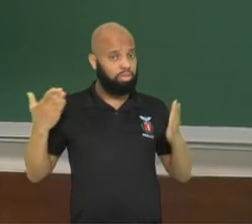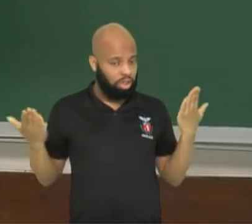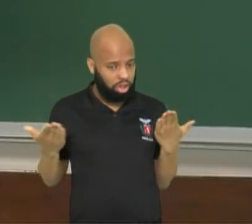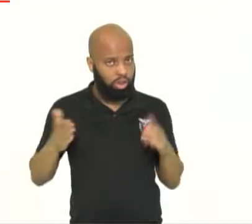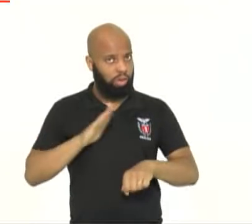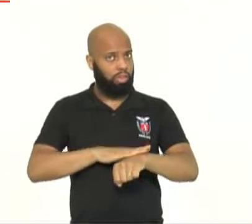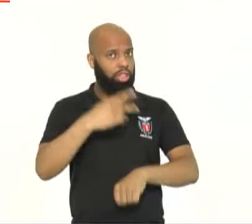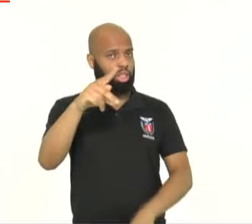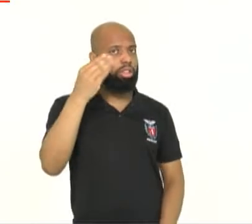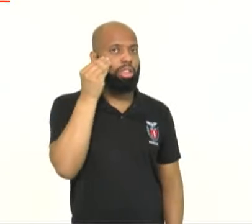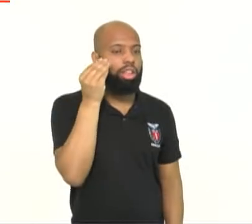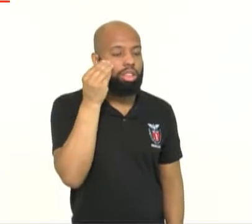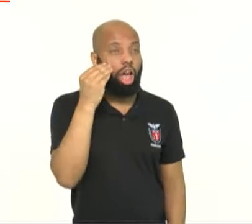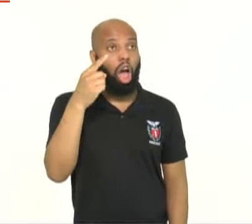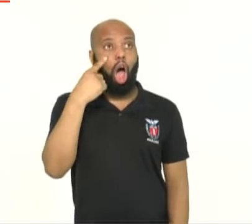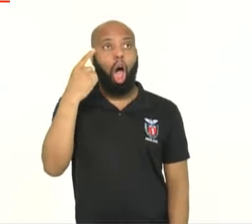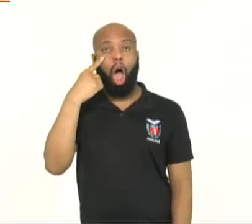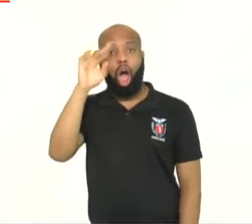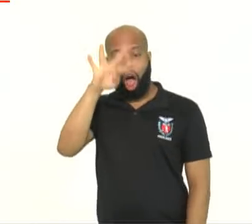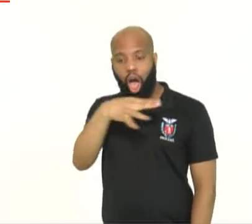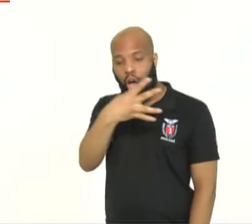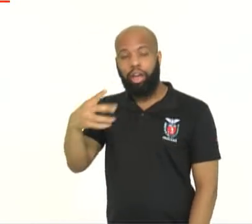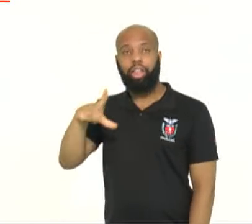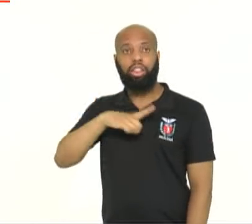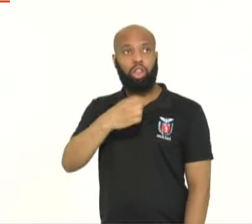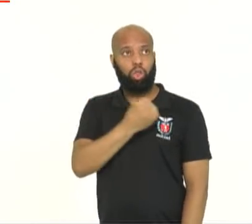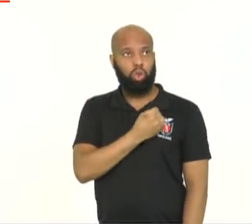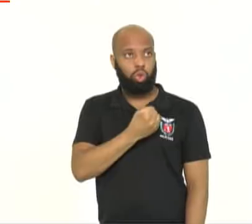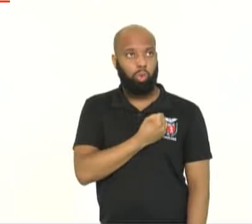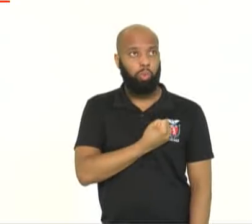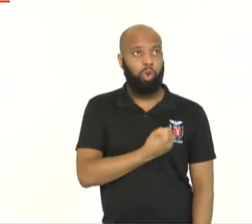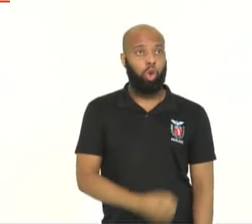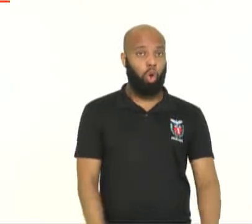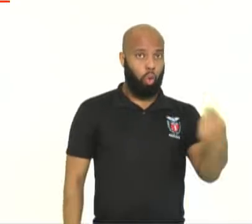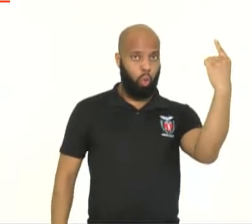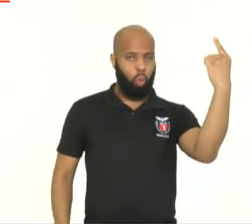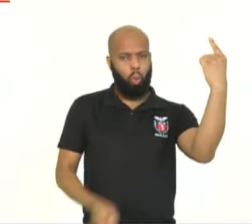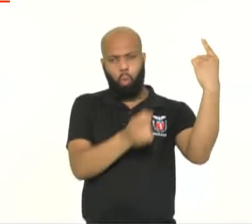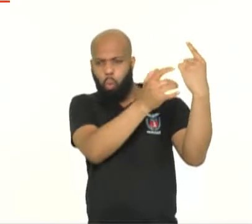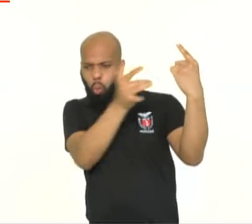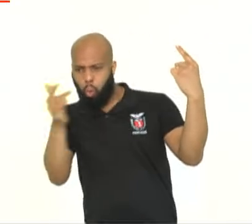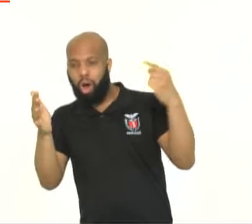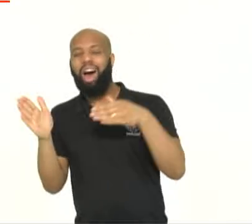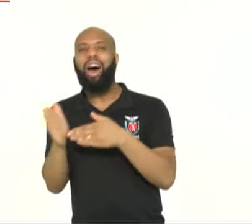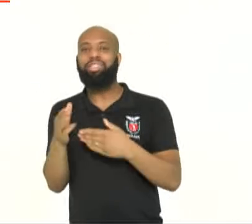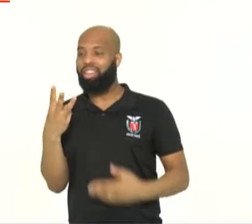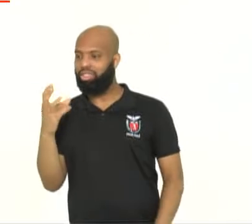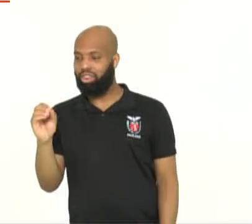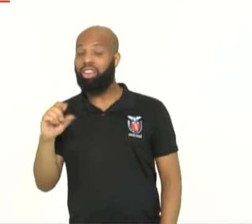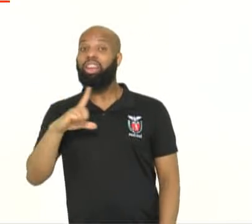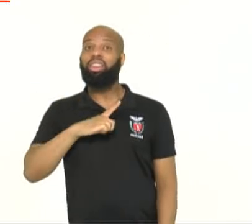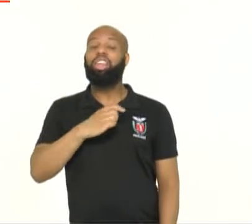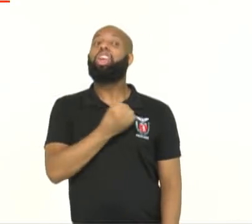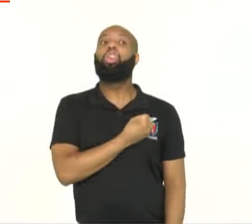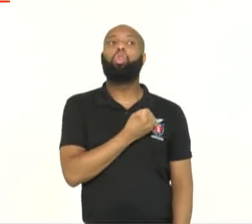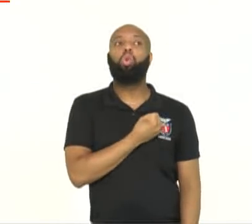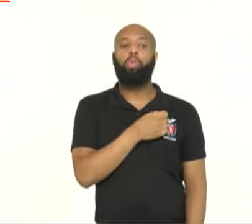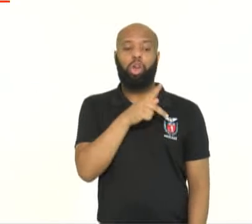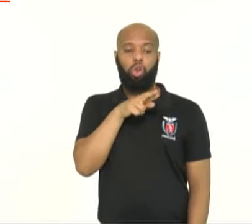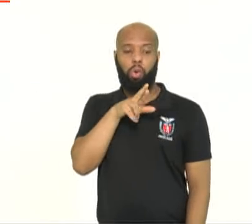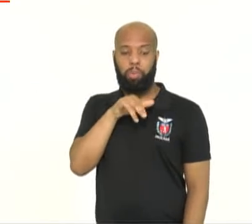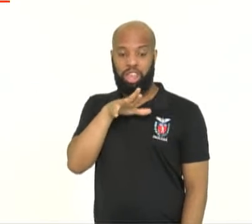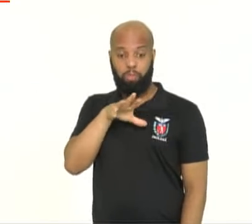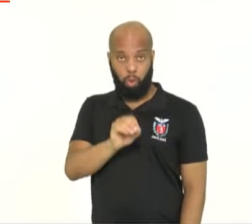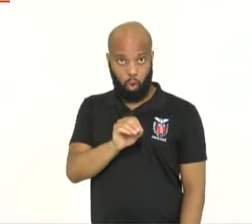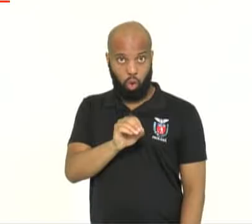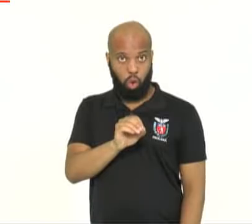No quadro a seguir estão os números de 1 a 30 e os números primos estão